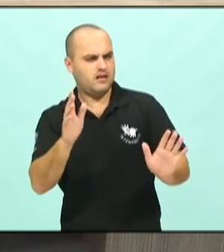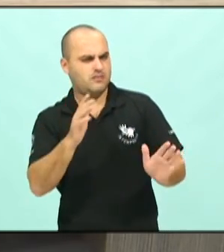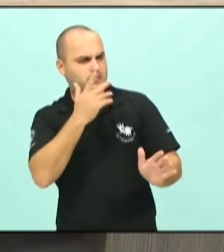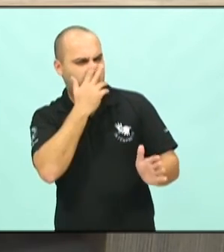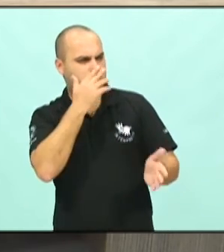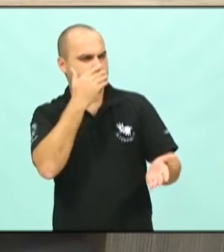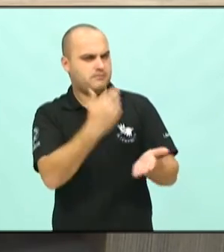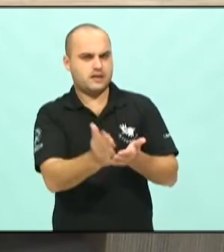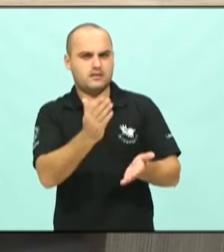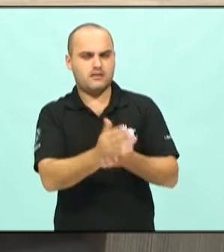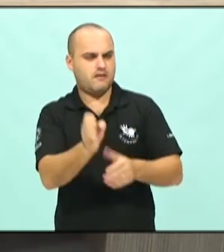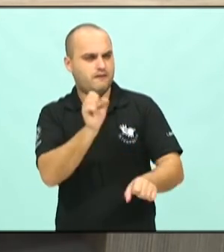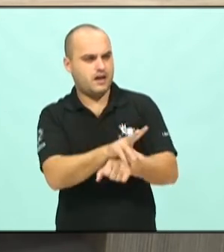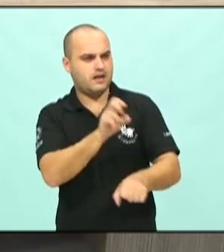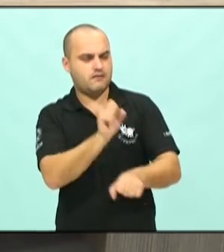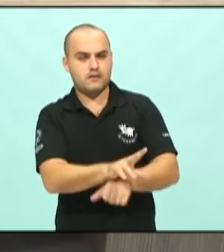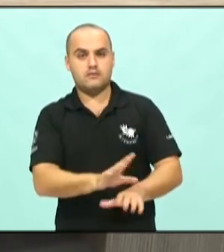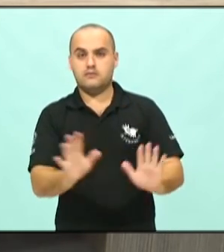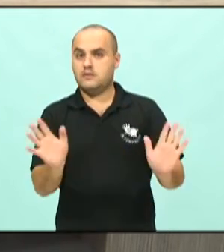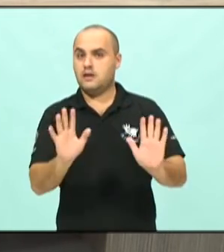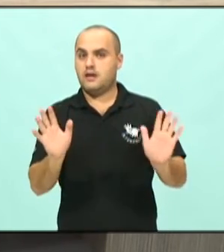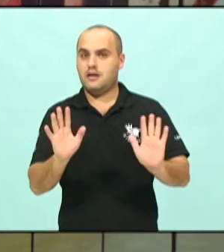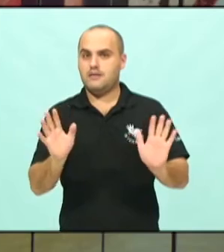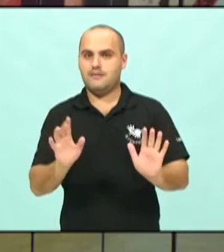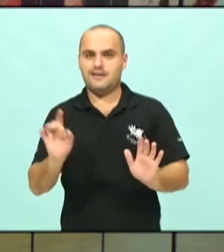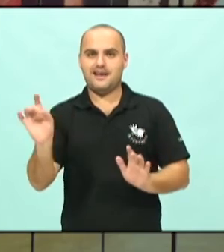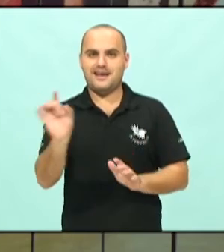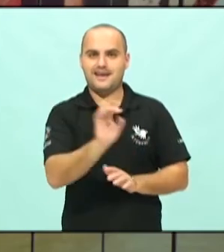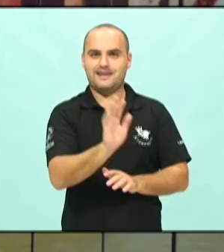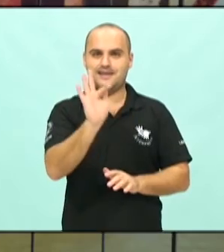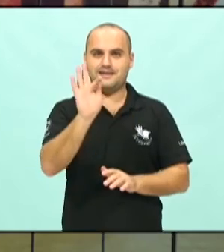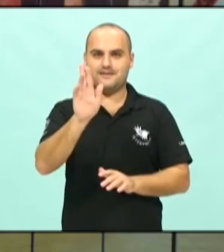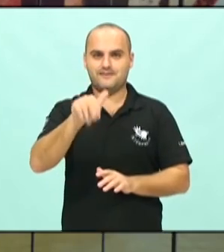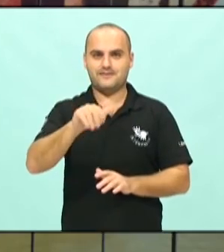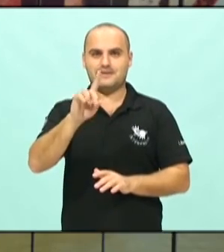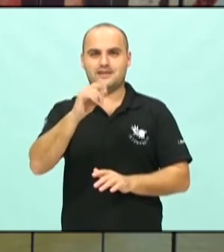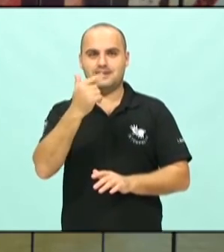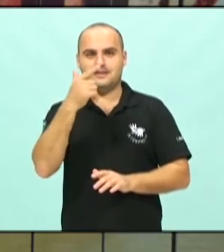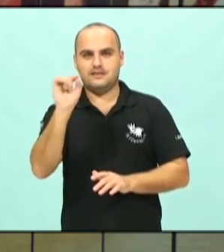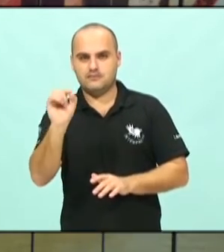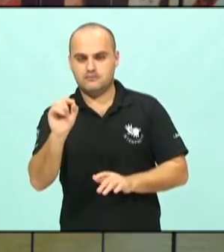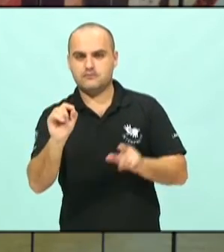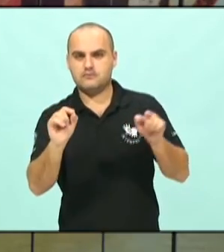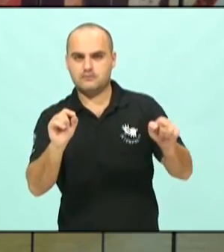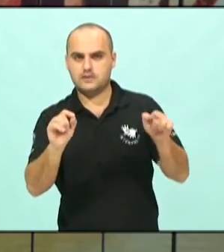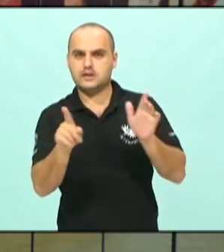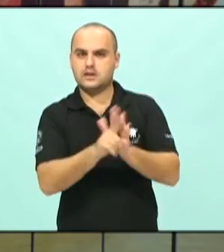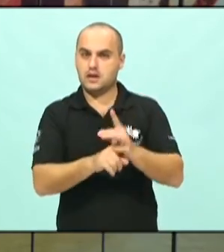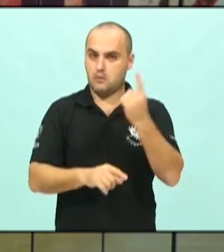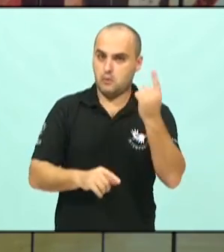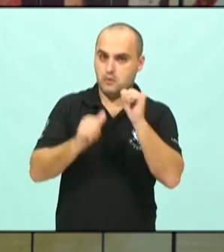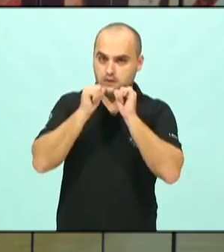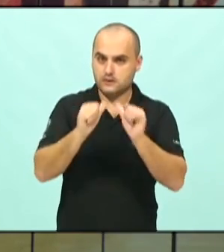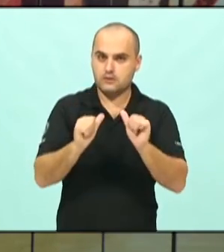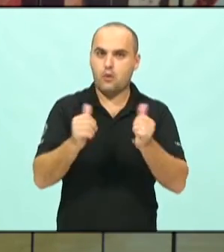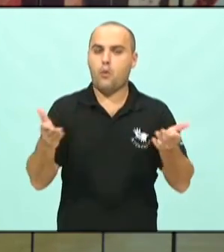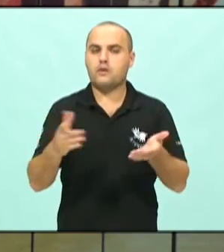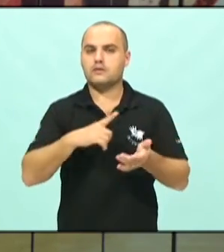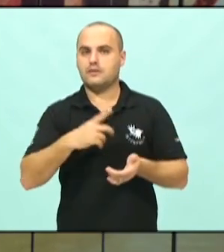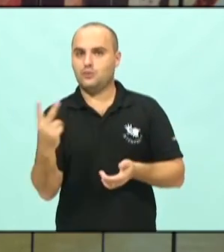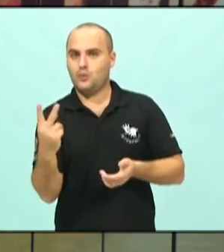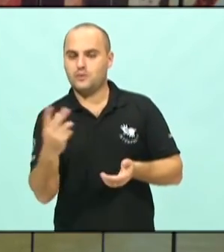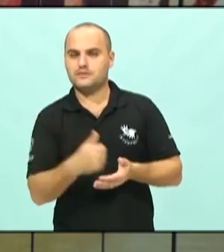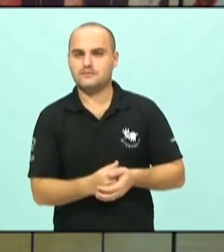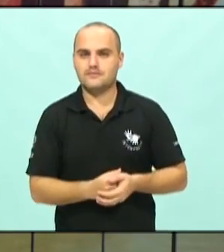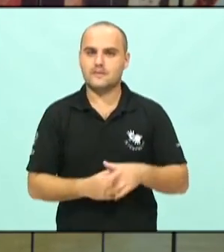a superintendência ela faz parte de cada fundação. Então, se a Fundação de Esportes antes tinha 1 assessor jurídico, hoje nós temos 2.